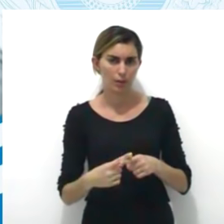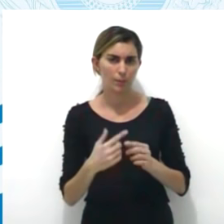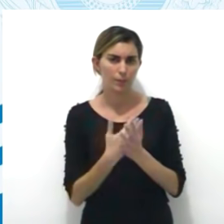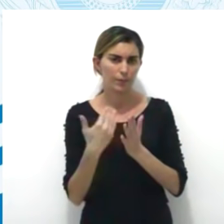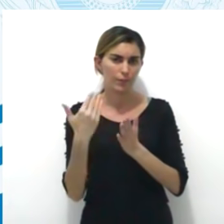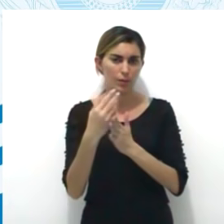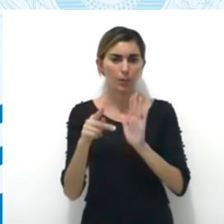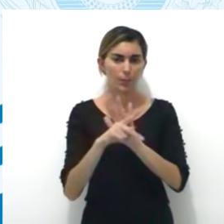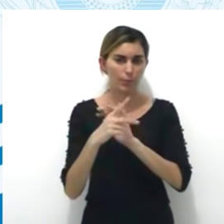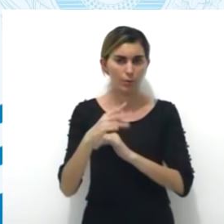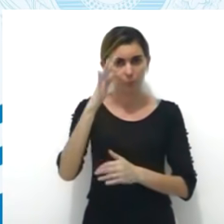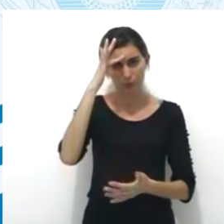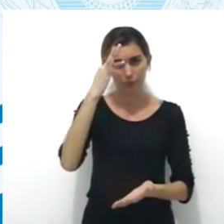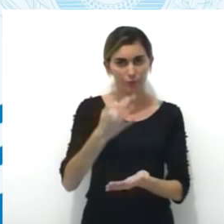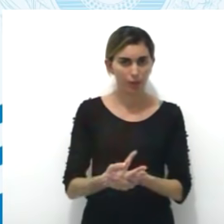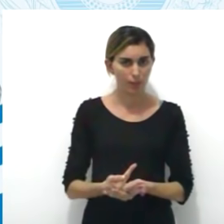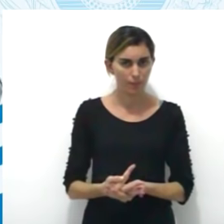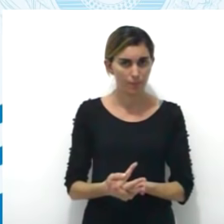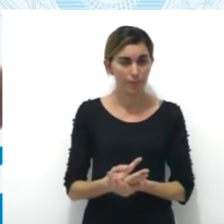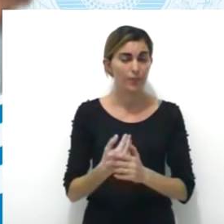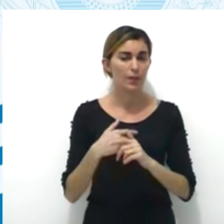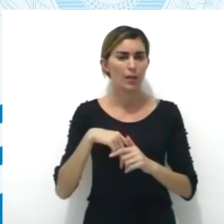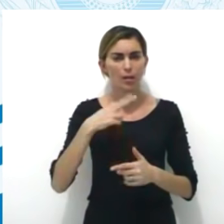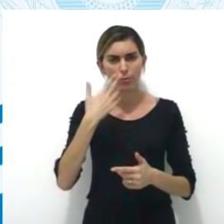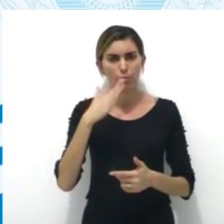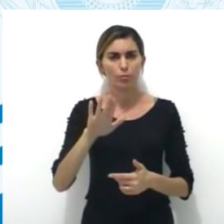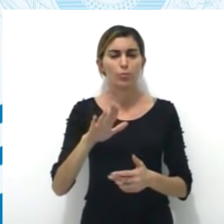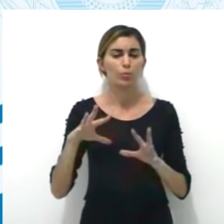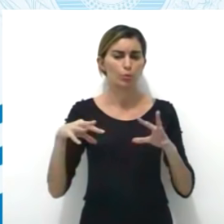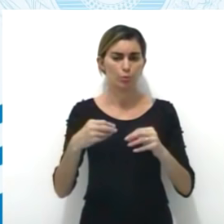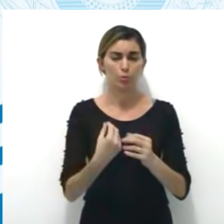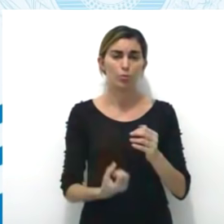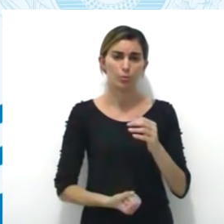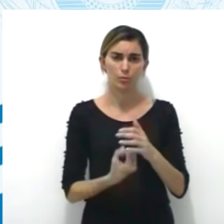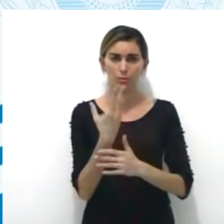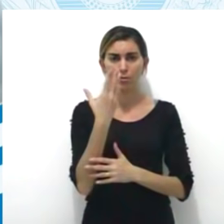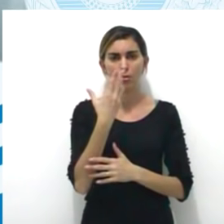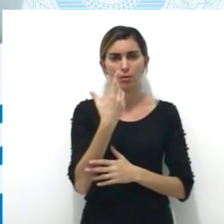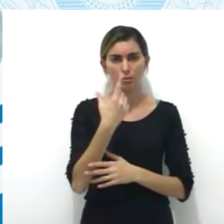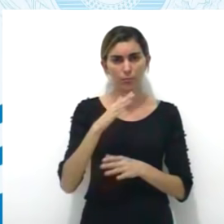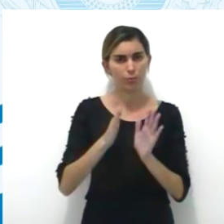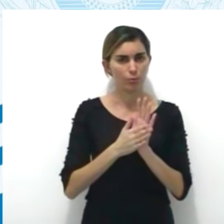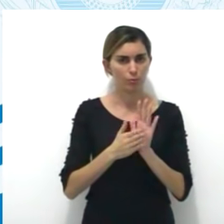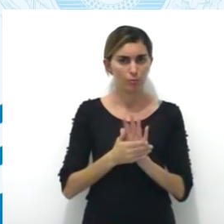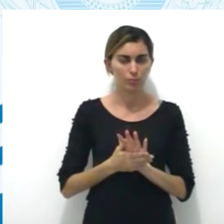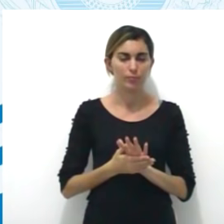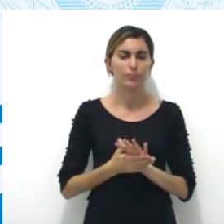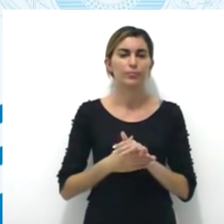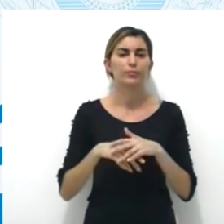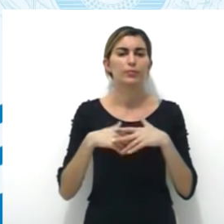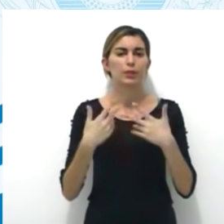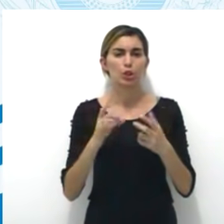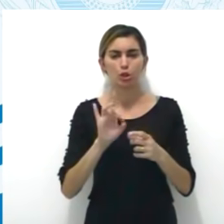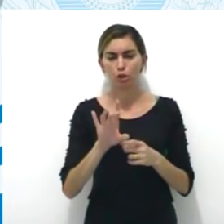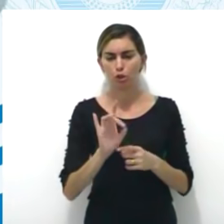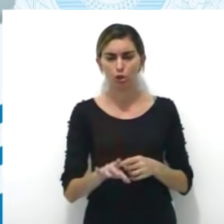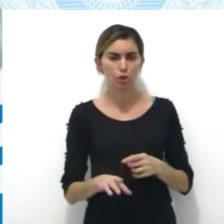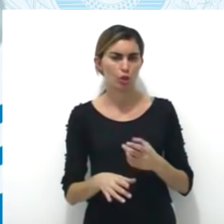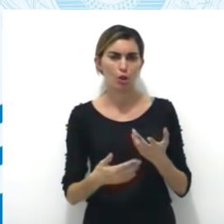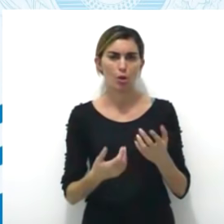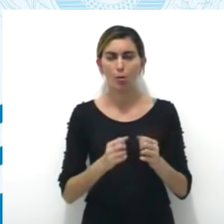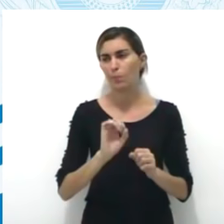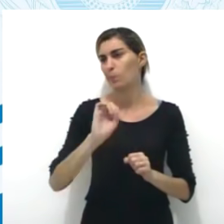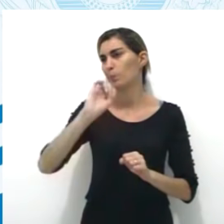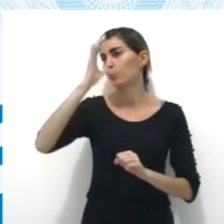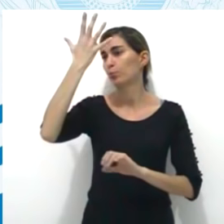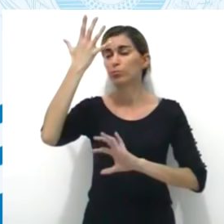Porque, além da própria fé, que assume que todos fomos criados por um propósito, e não apenas